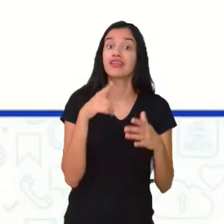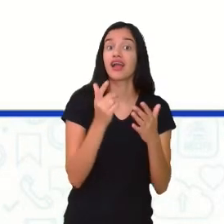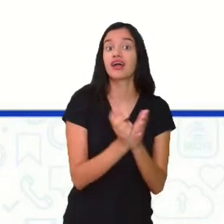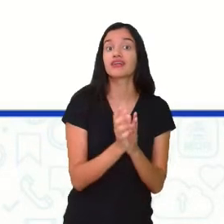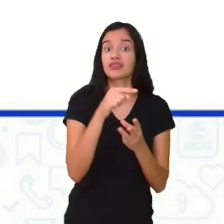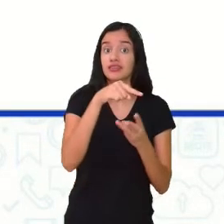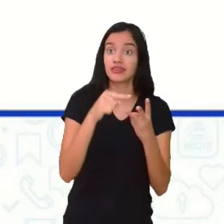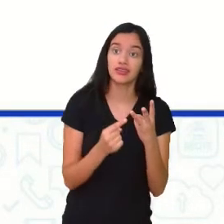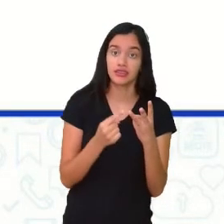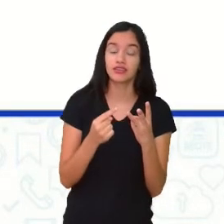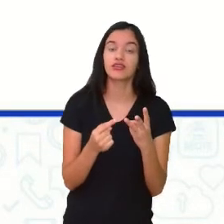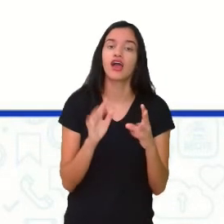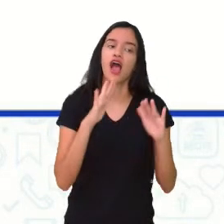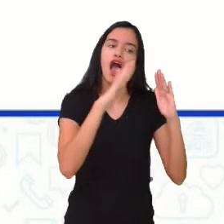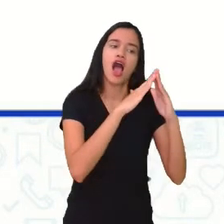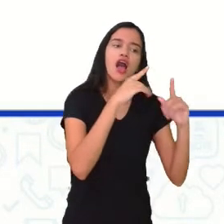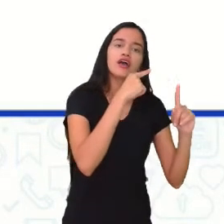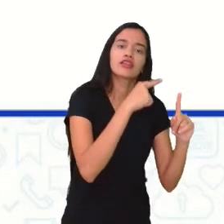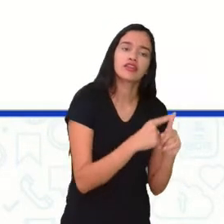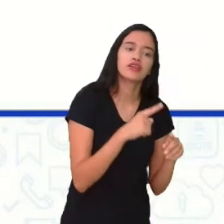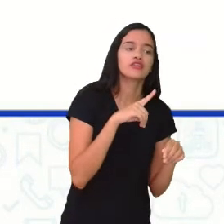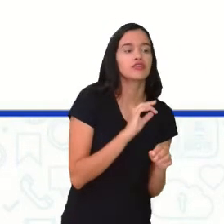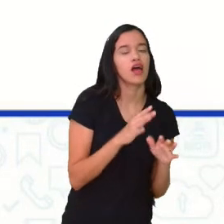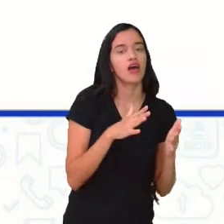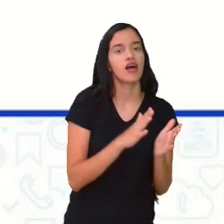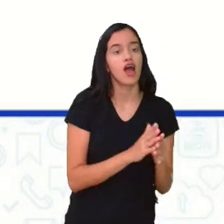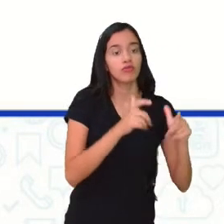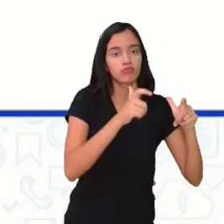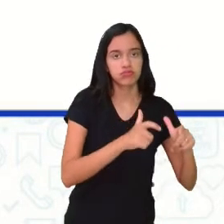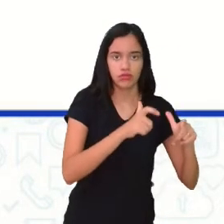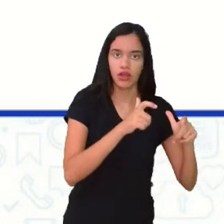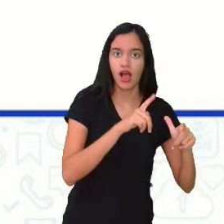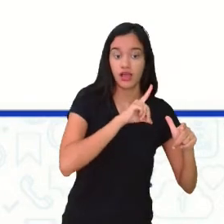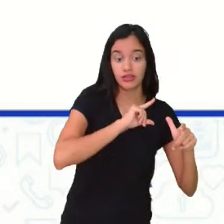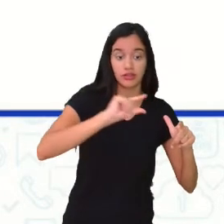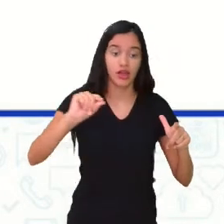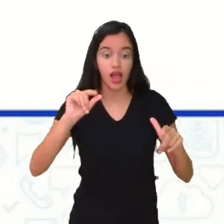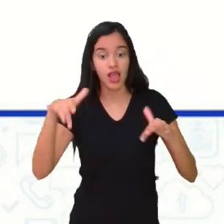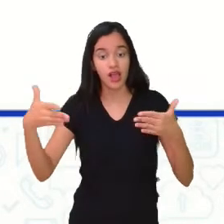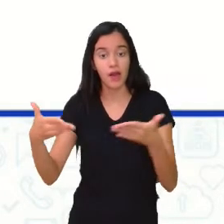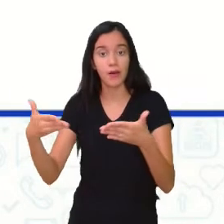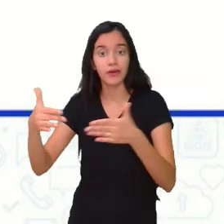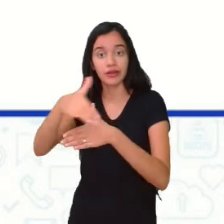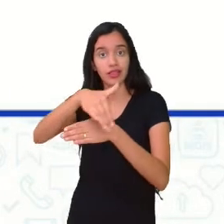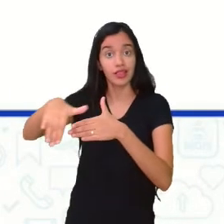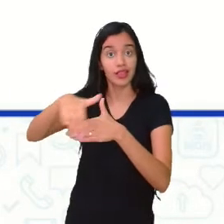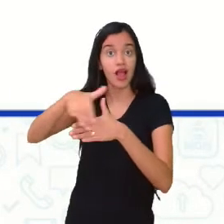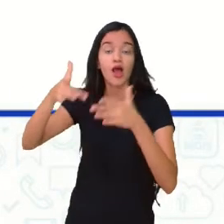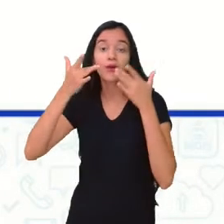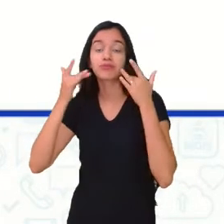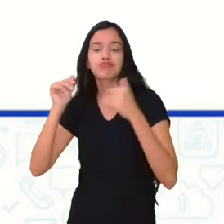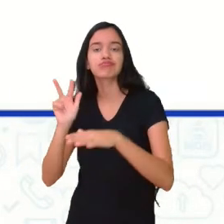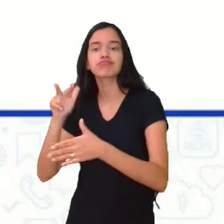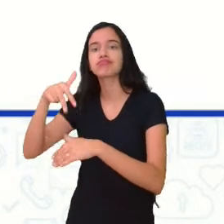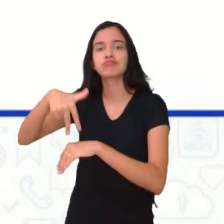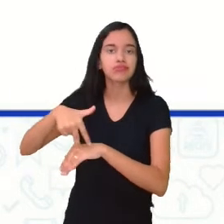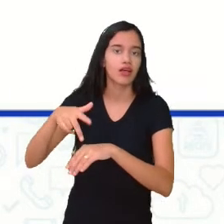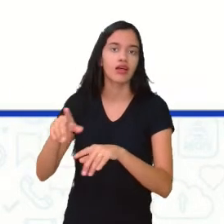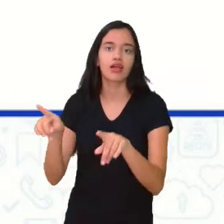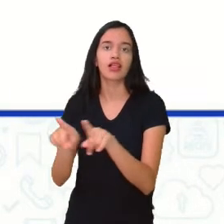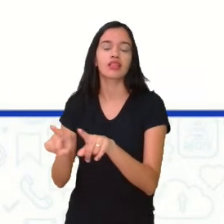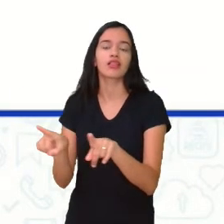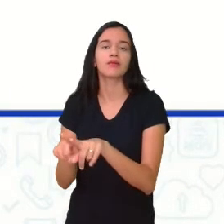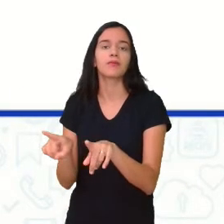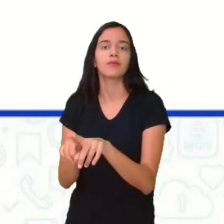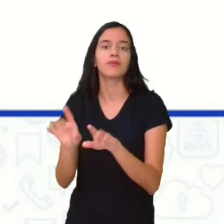que ele saiu de dentro da igreja, que ele passou a ser vivenciado nas praças, nas feiras, né, que ele deixou de ser